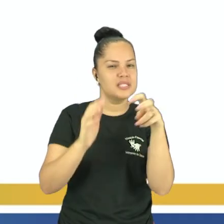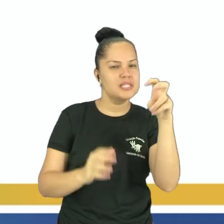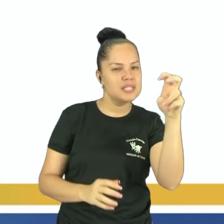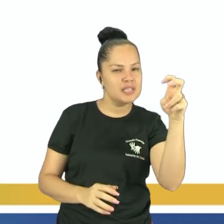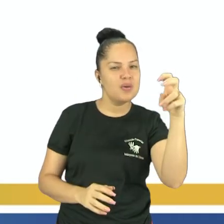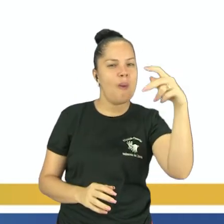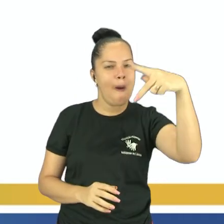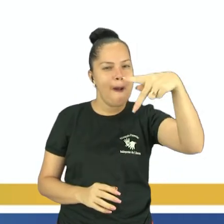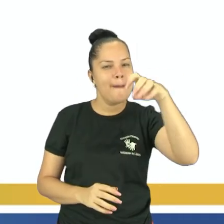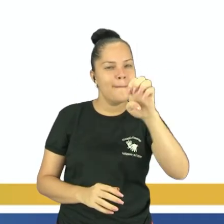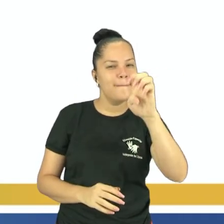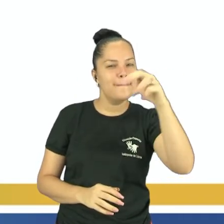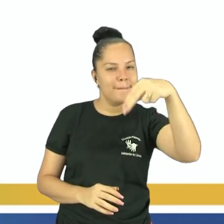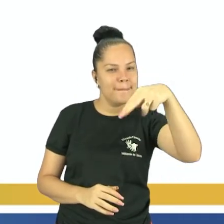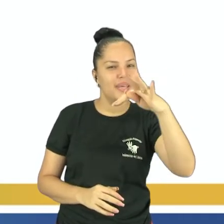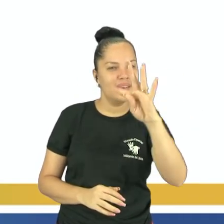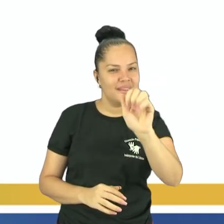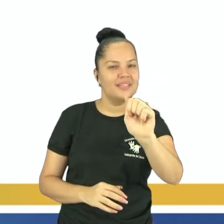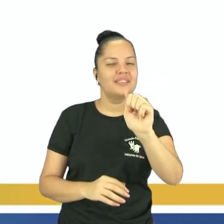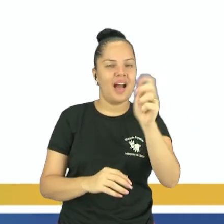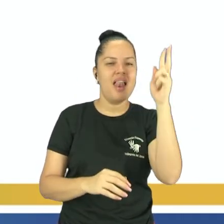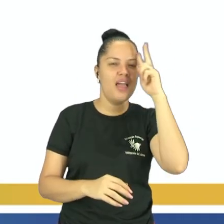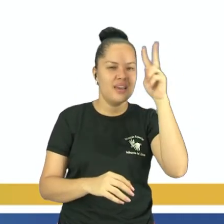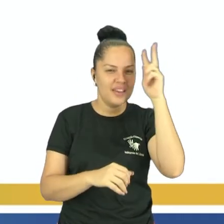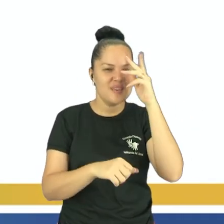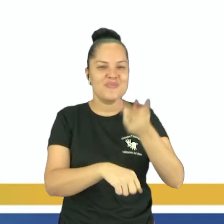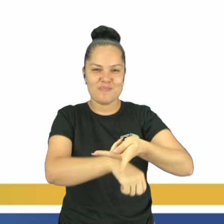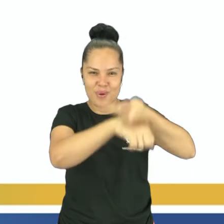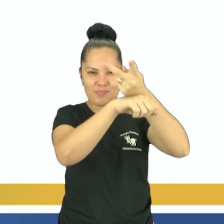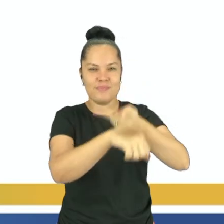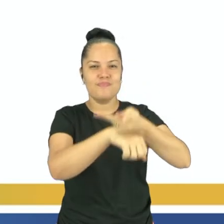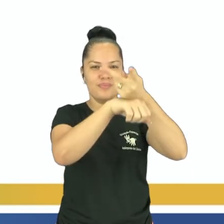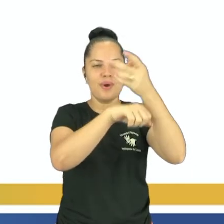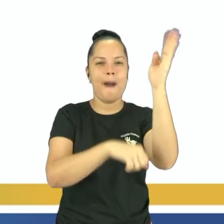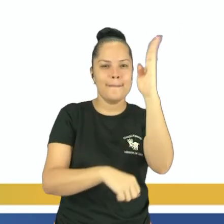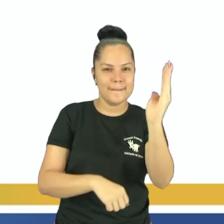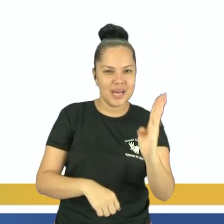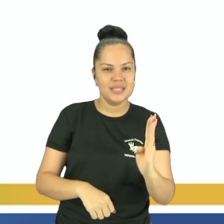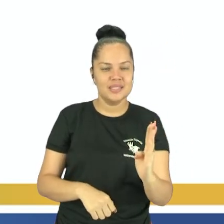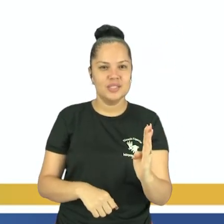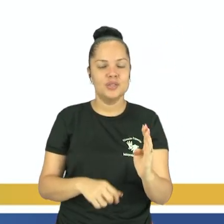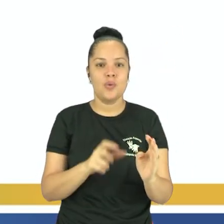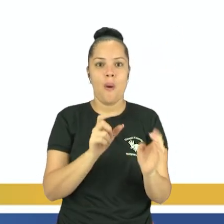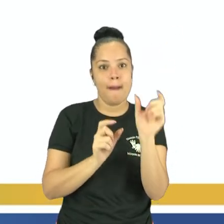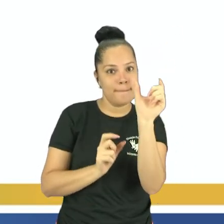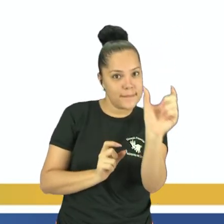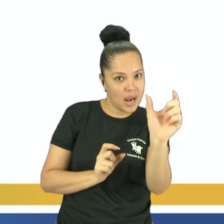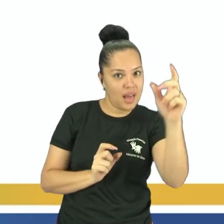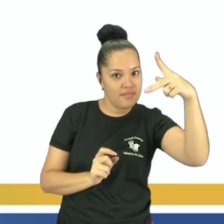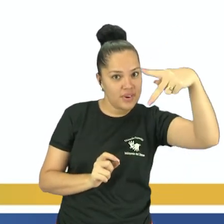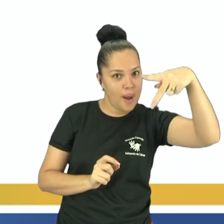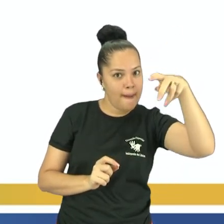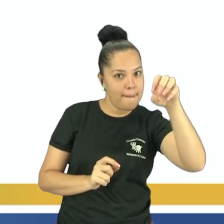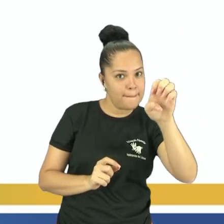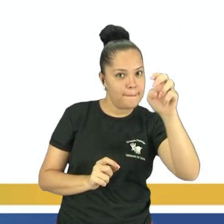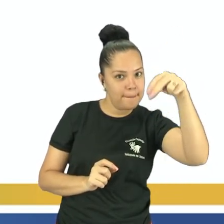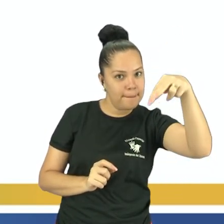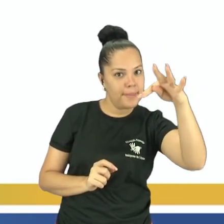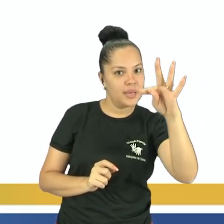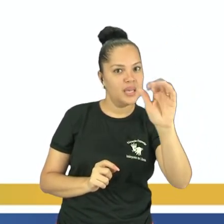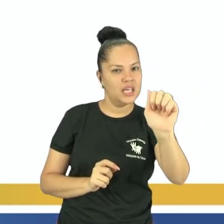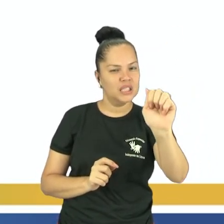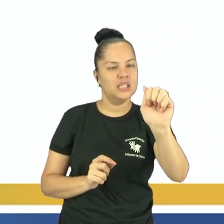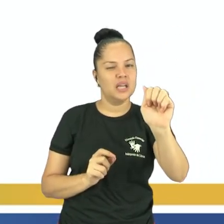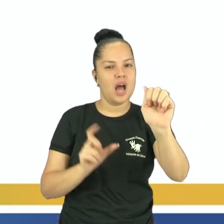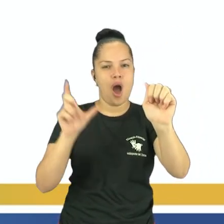Penta, né? Lembra lá da Copa, do Brasil? Então, vamos juntar esse prefixo com um sufixo, né? Vamos lembrar lá da língua portuguesa, né? O